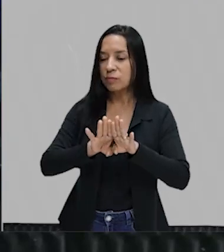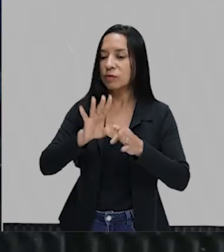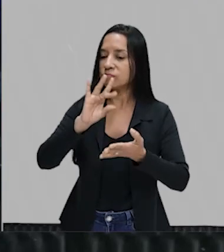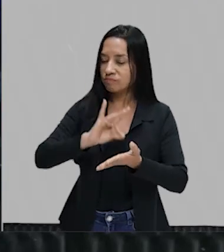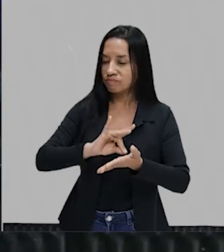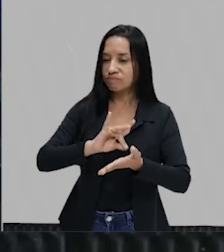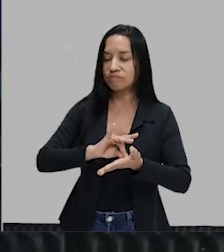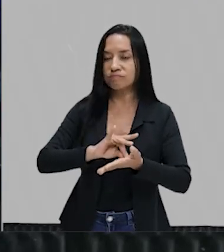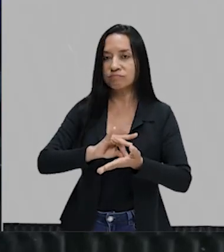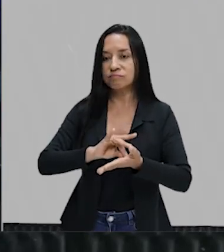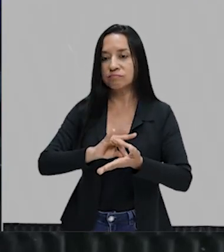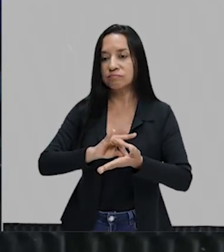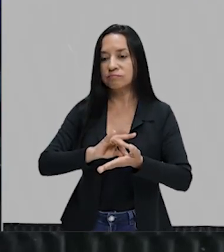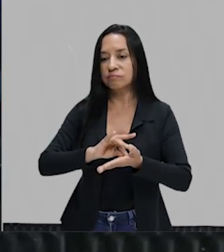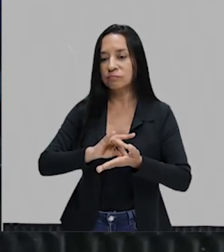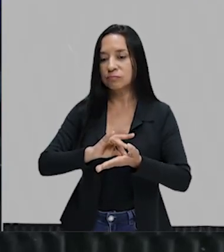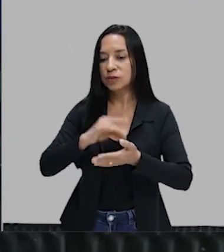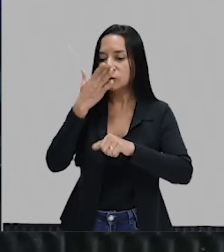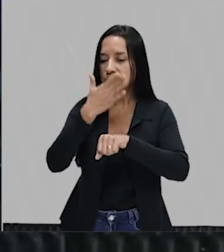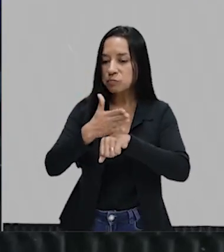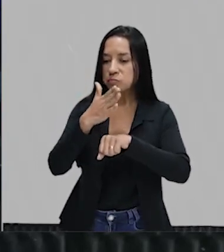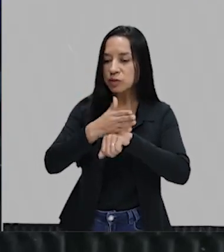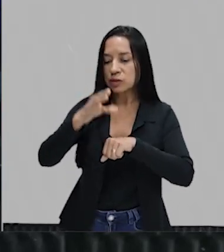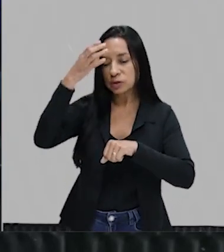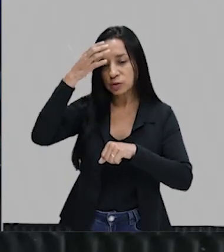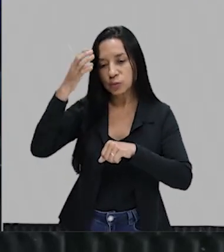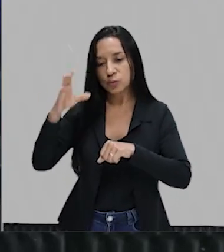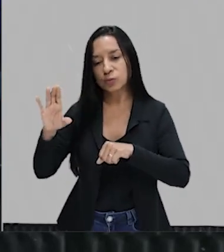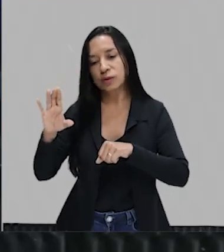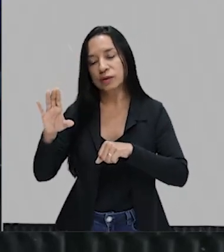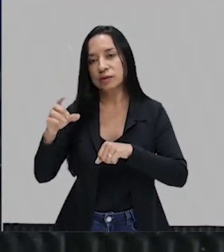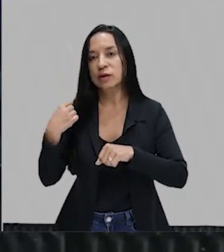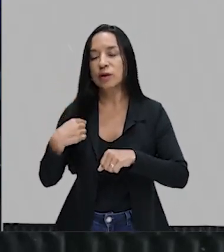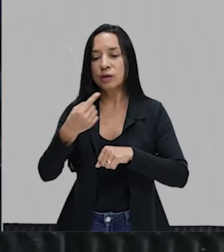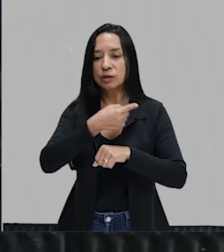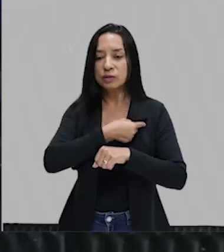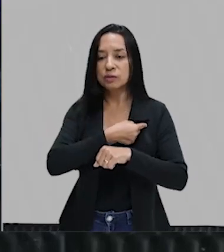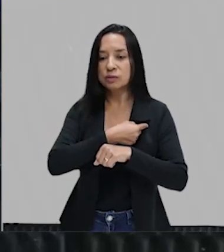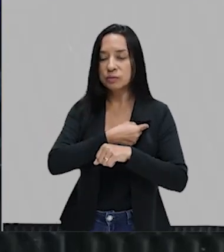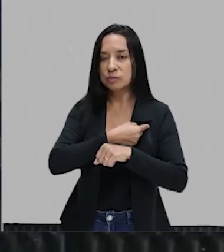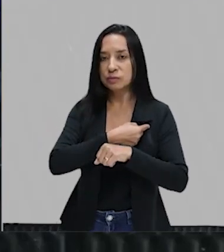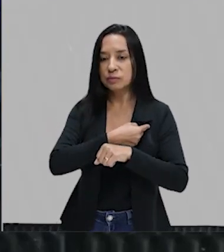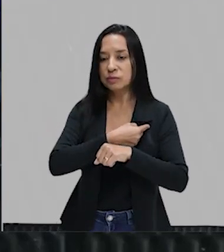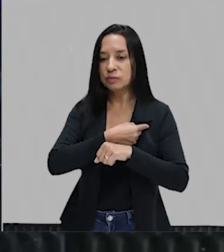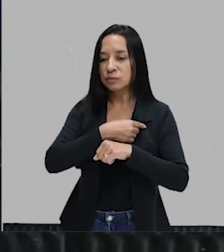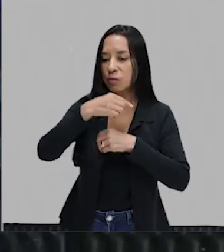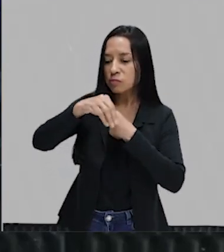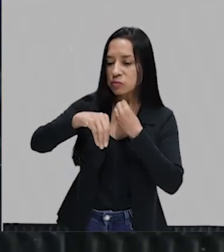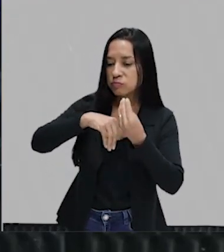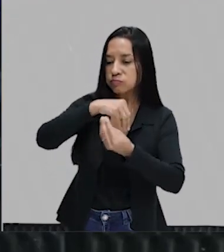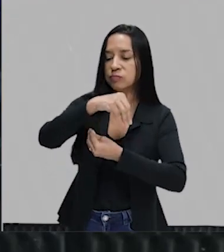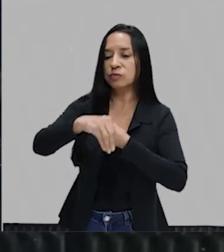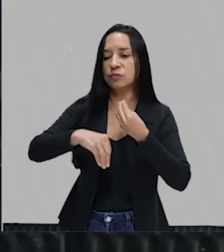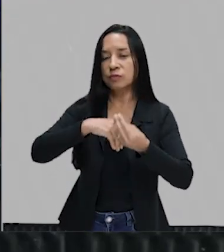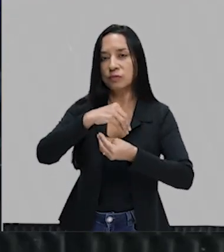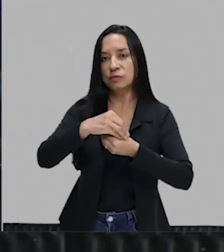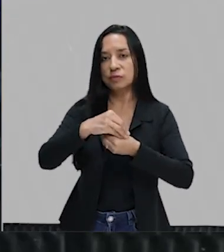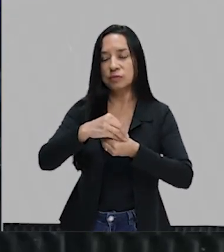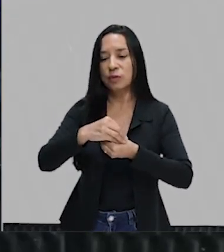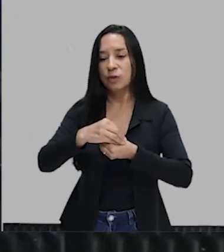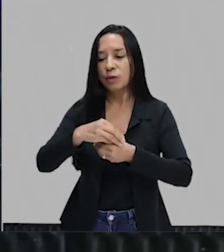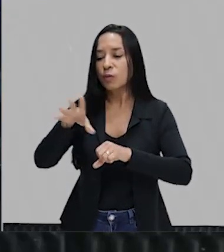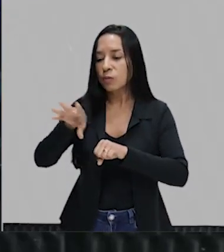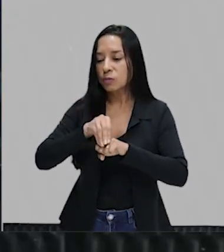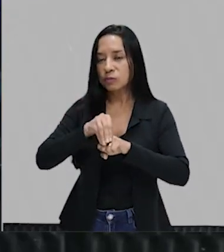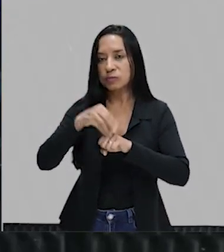verdade, as atividades culturais a que nós estamos diretamente ou indiretamente envolvidos. Então, o conhecimento histórico ele